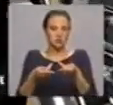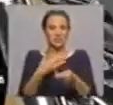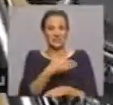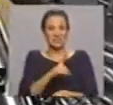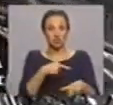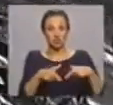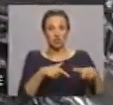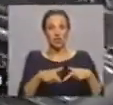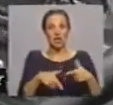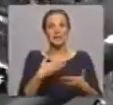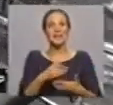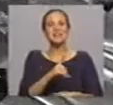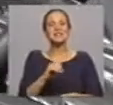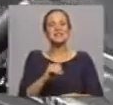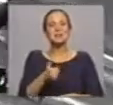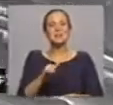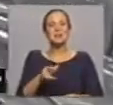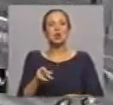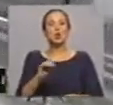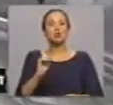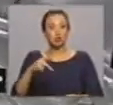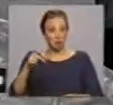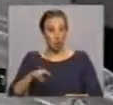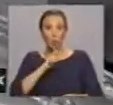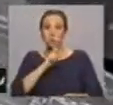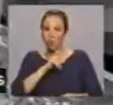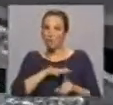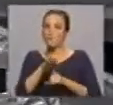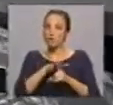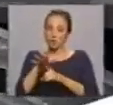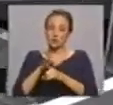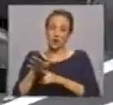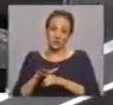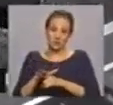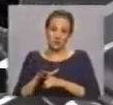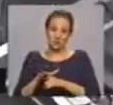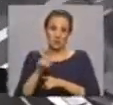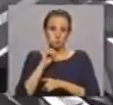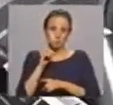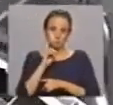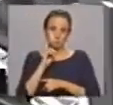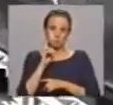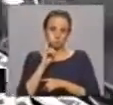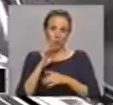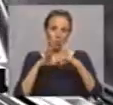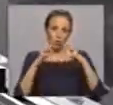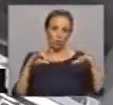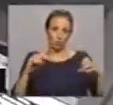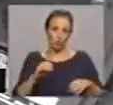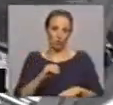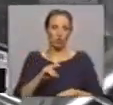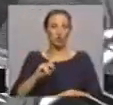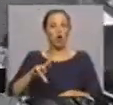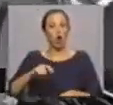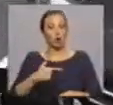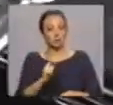dos tais 60 bilhões de quilómetros, ou seja, que podem afetar, no fundo, a estabilidade gravitacional da nuvem de Oort.